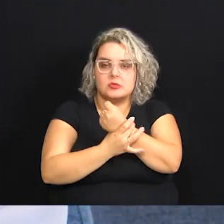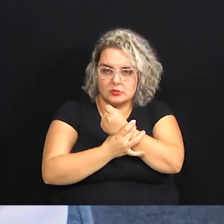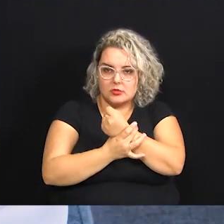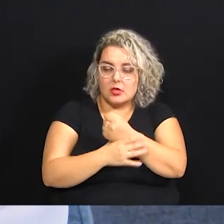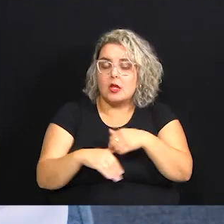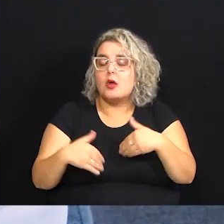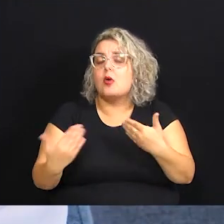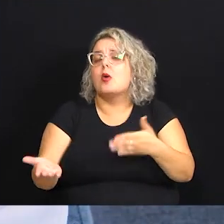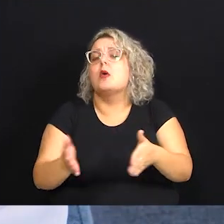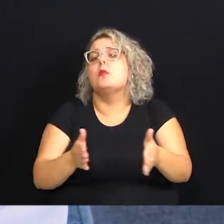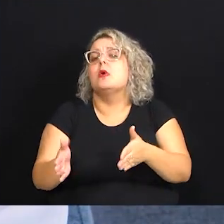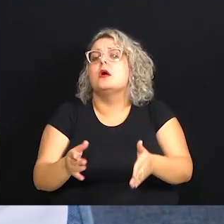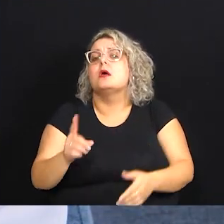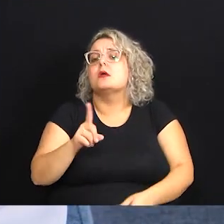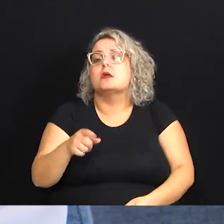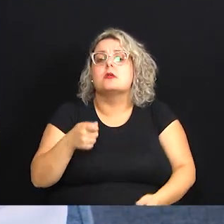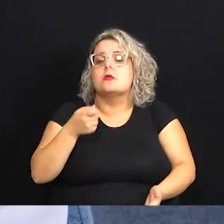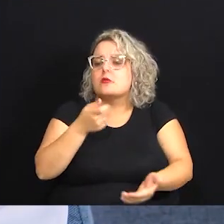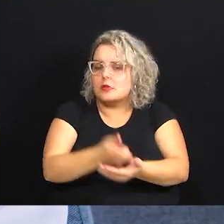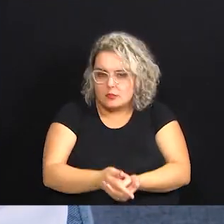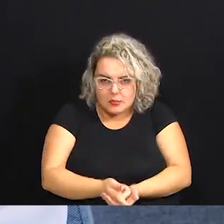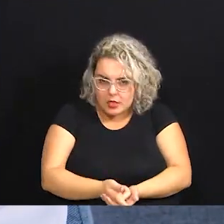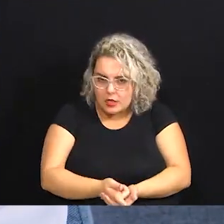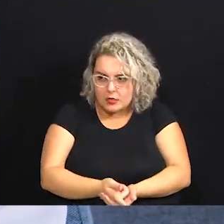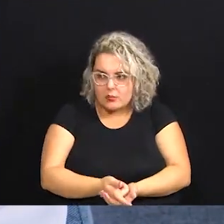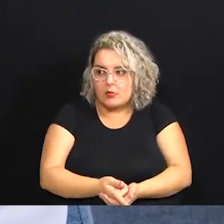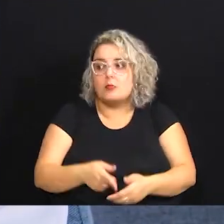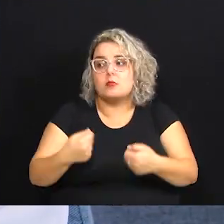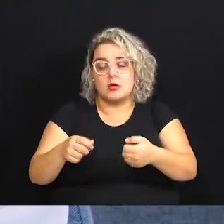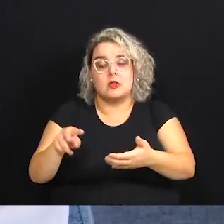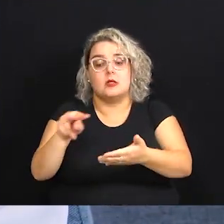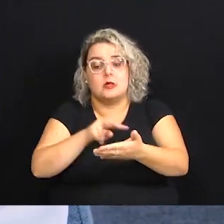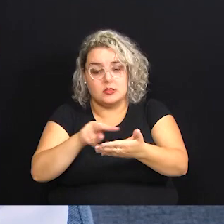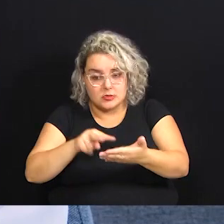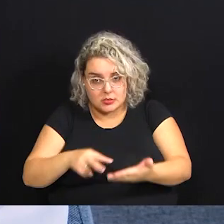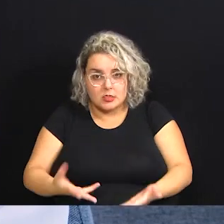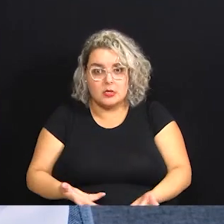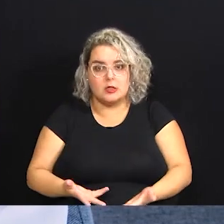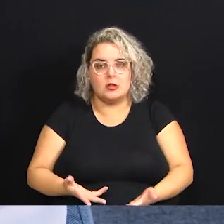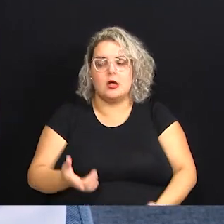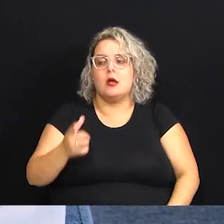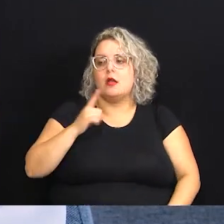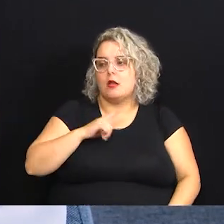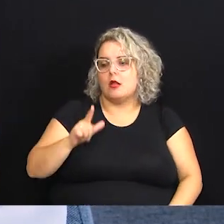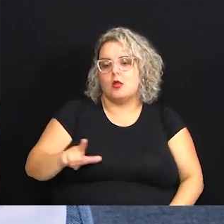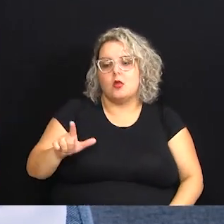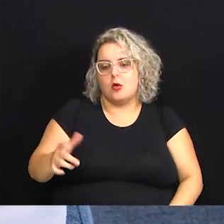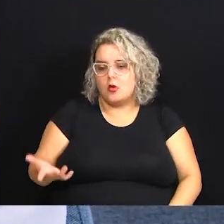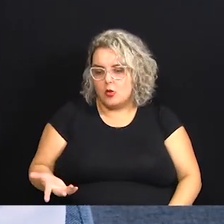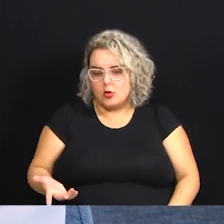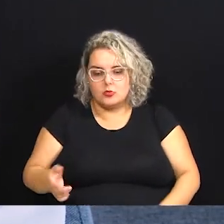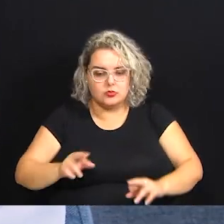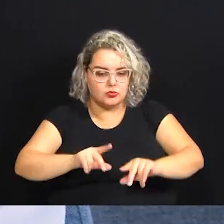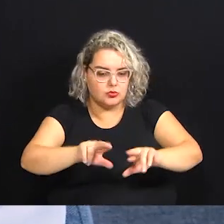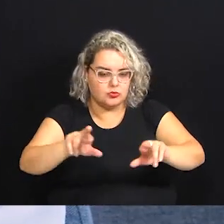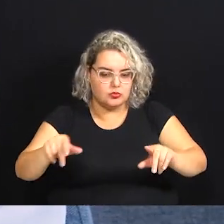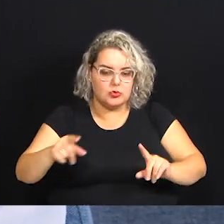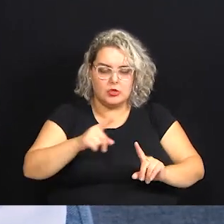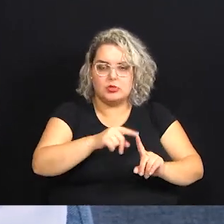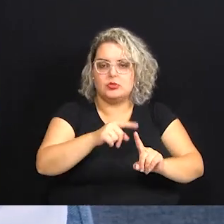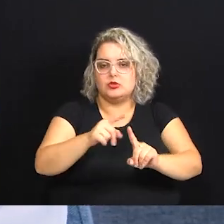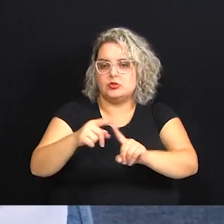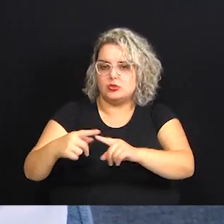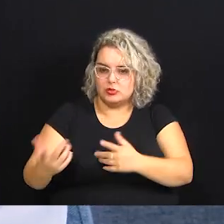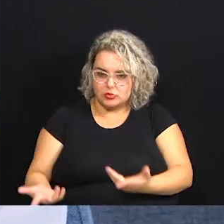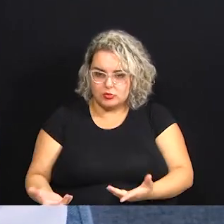Então, em que momento não será indenizado? A gente precisa fazer a leitura. Tem, obviamente, diferentes tipos